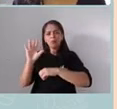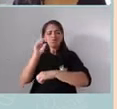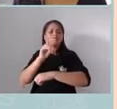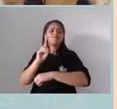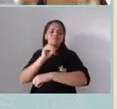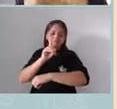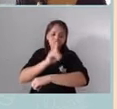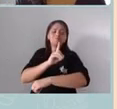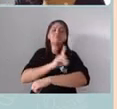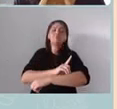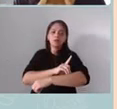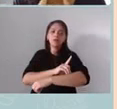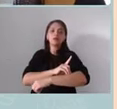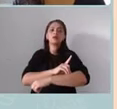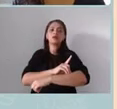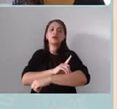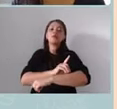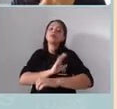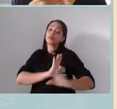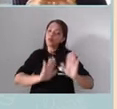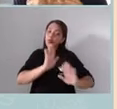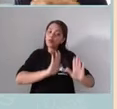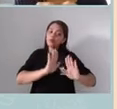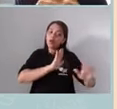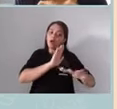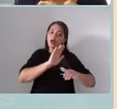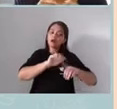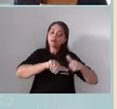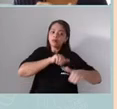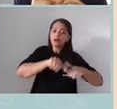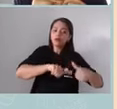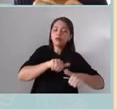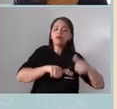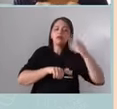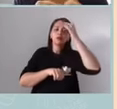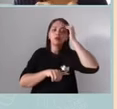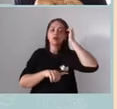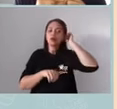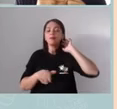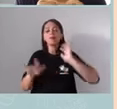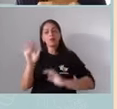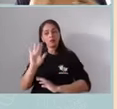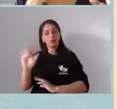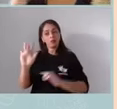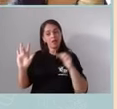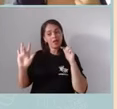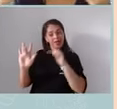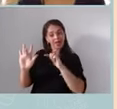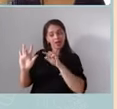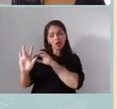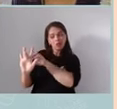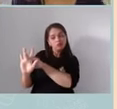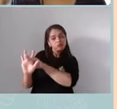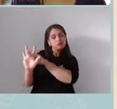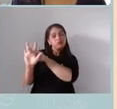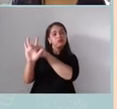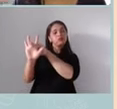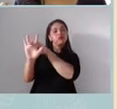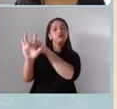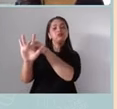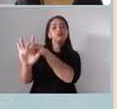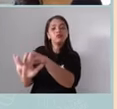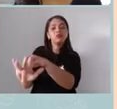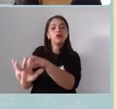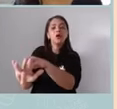dengue, tá? Então, cuidado para não confundir. O Aedes aegypti, o mosquito, ele é o vetor, ele transmite a doença